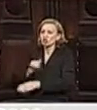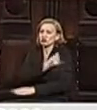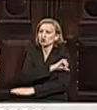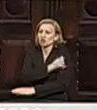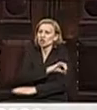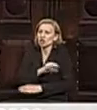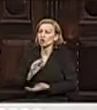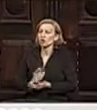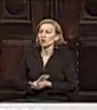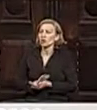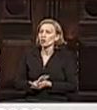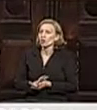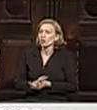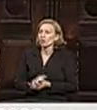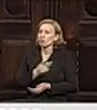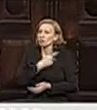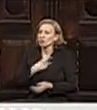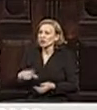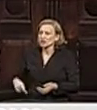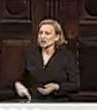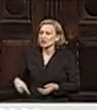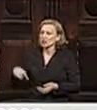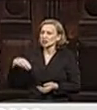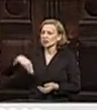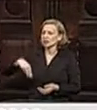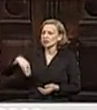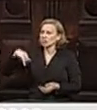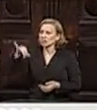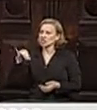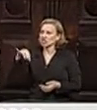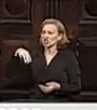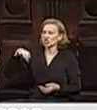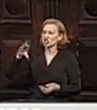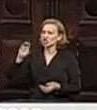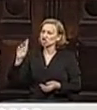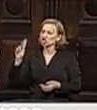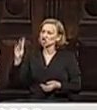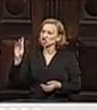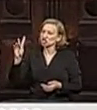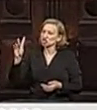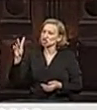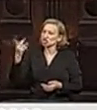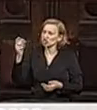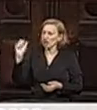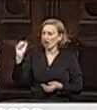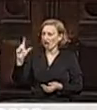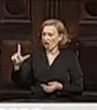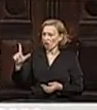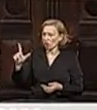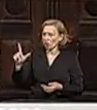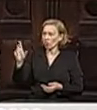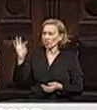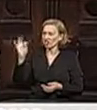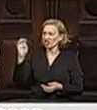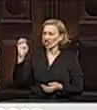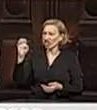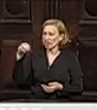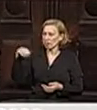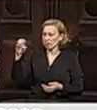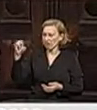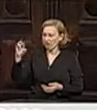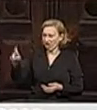Temer, o carinho que deveria ter. E aí não se trata de um carinho com governos, até porque os dois são do mesmo